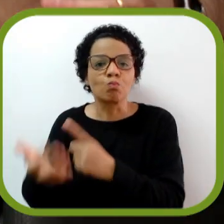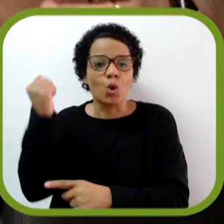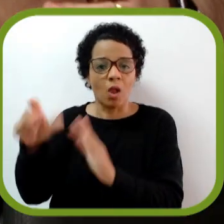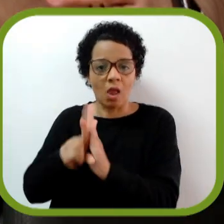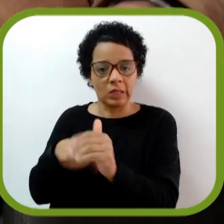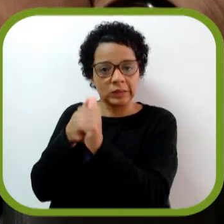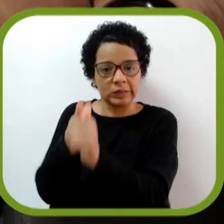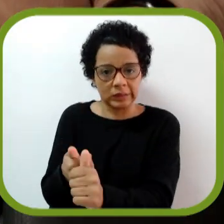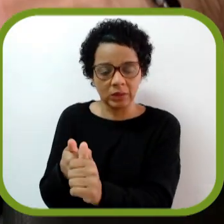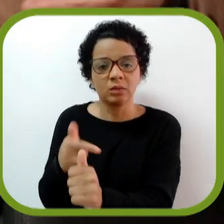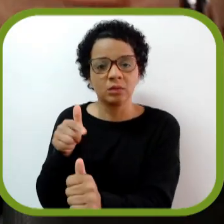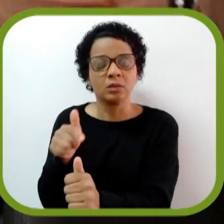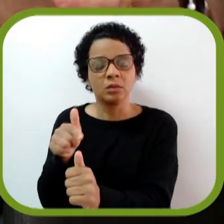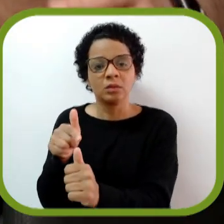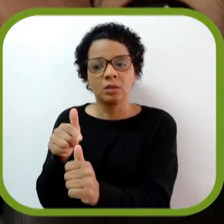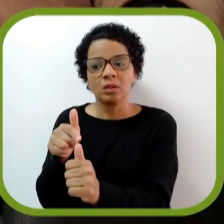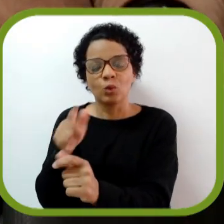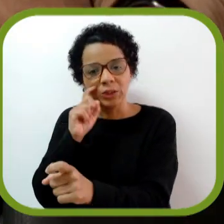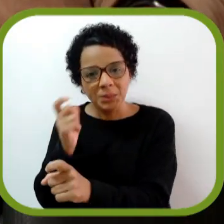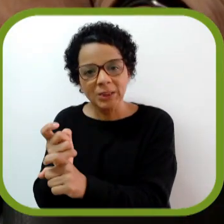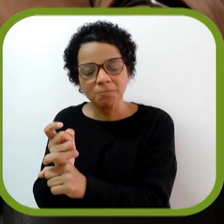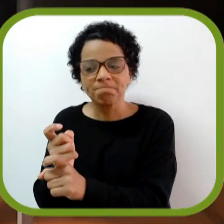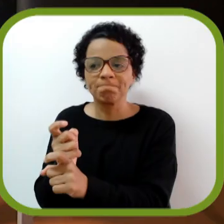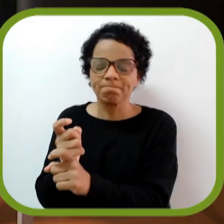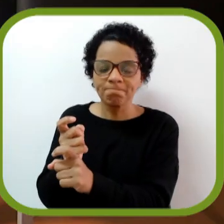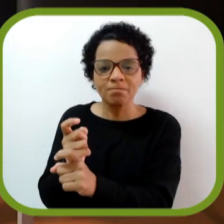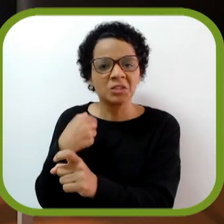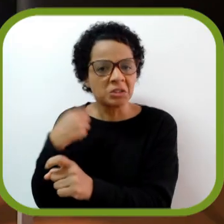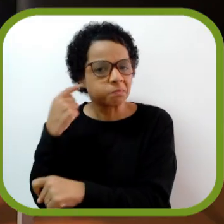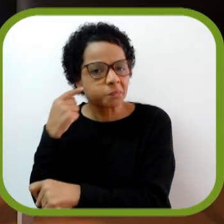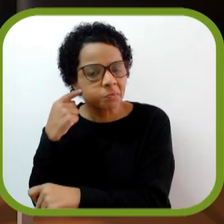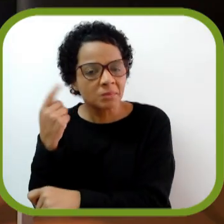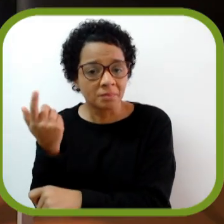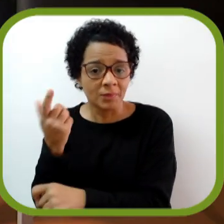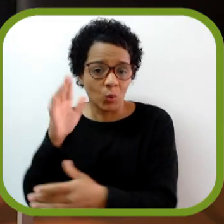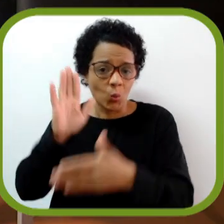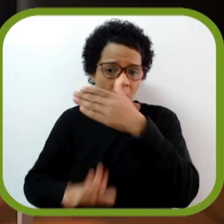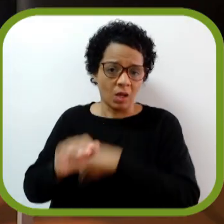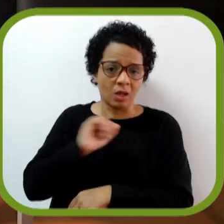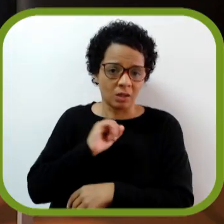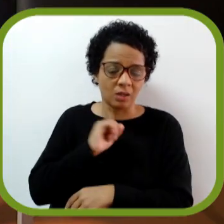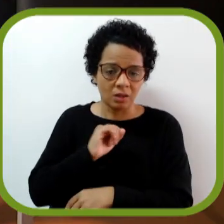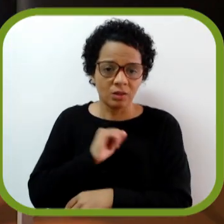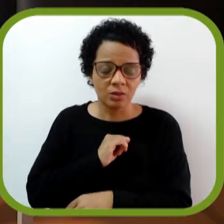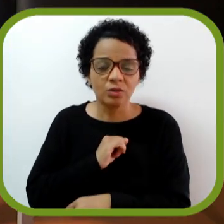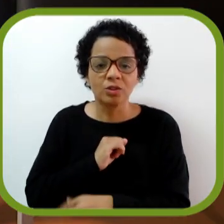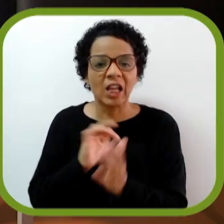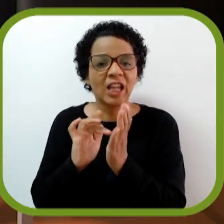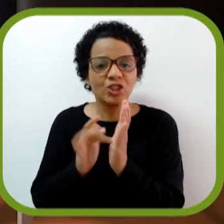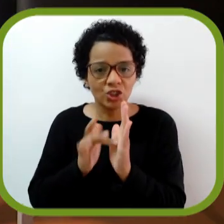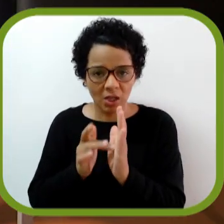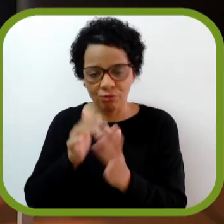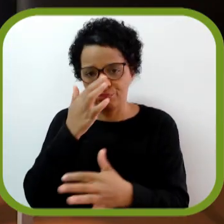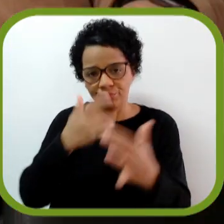de concretizar esse enquadramento legal, ouço dizer, por parte dos meus colegas, designadamente